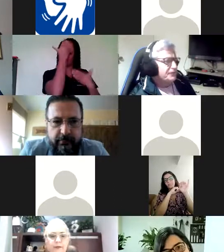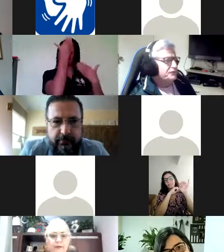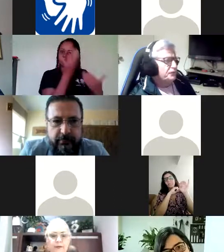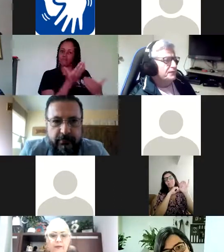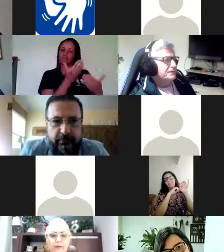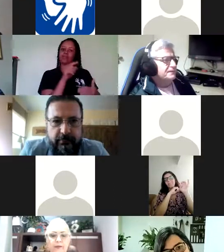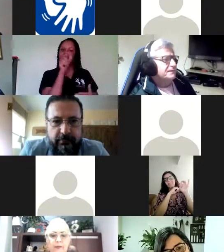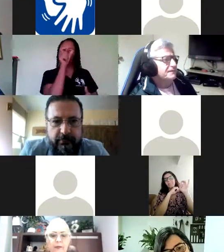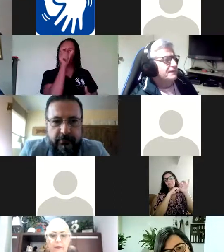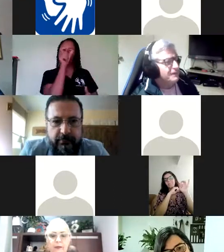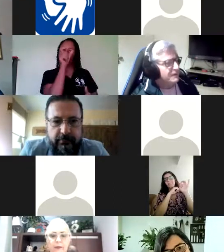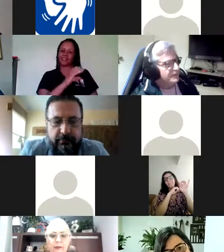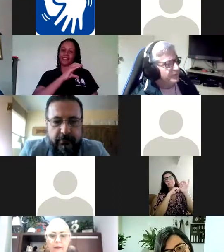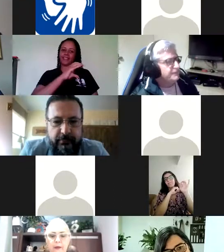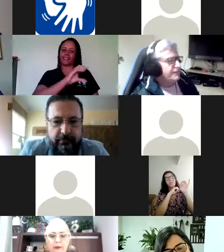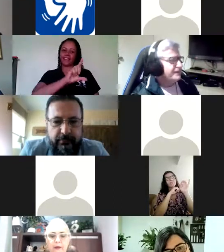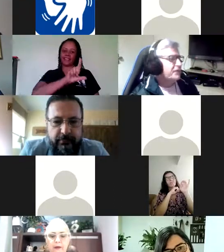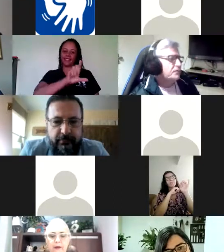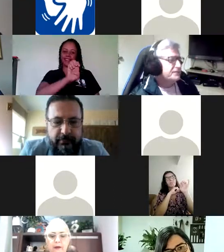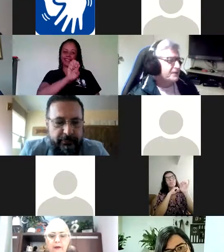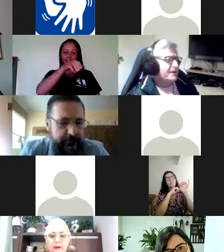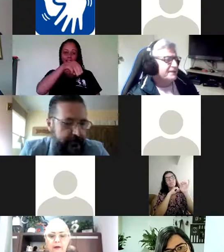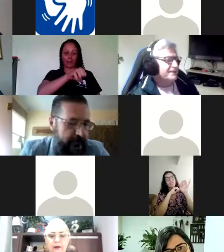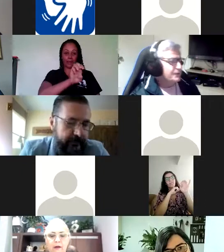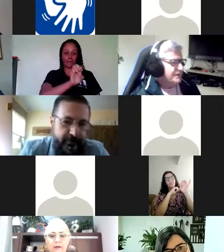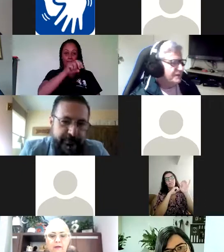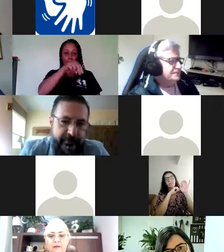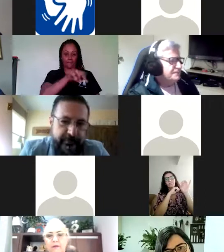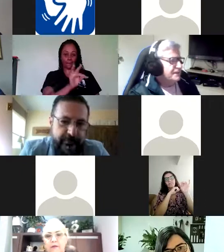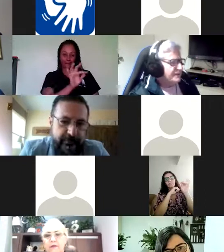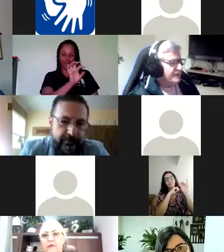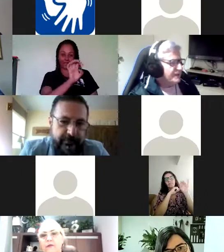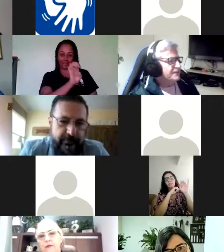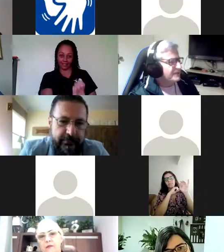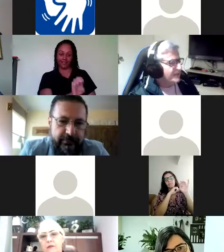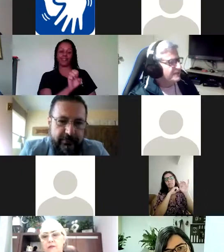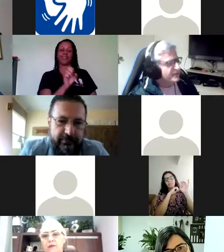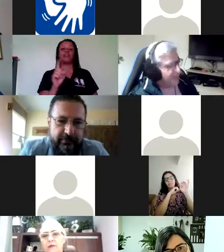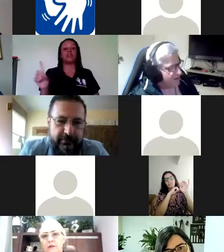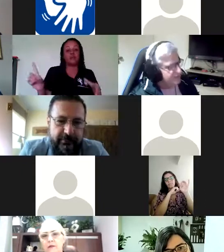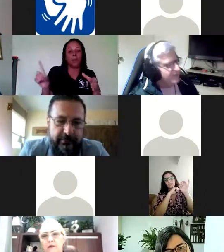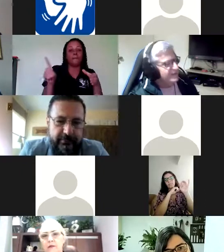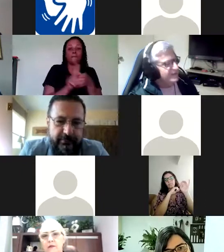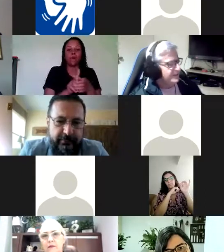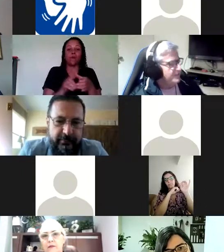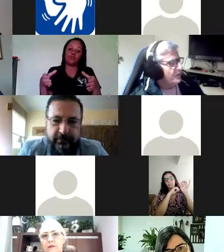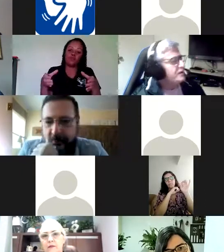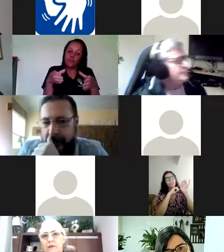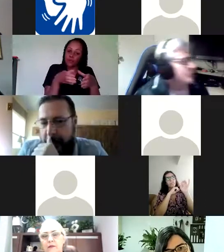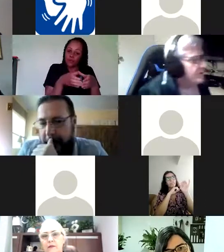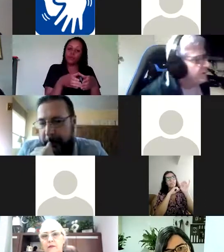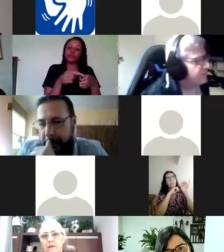me fez o convite em fazer parte da comissão organizadora da Ação da Cidadania. É